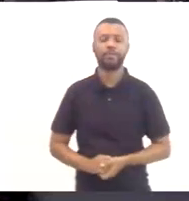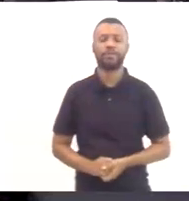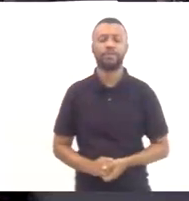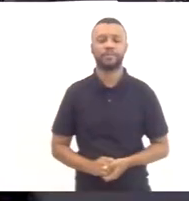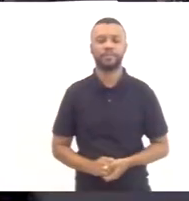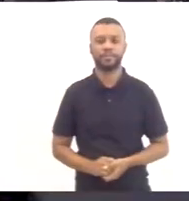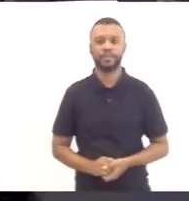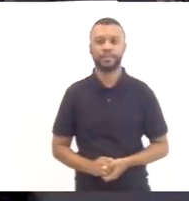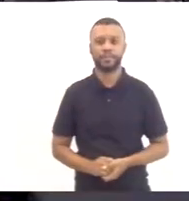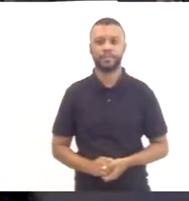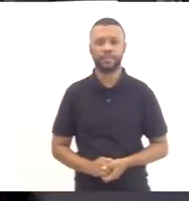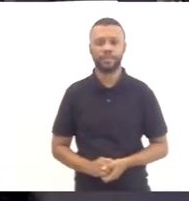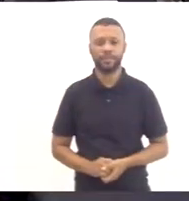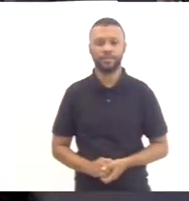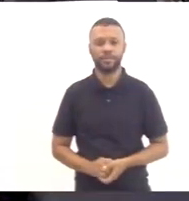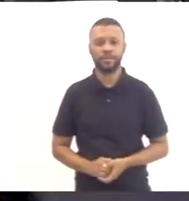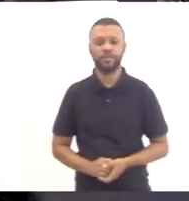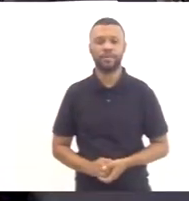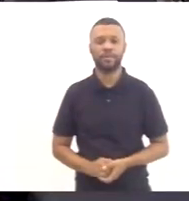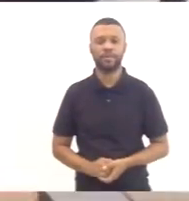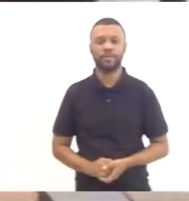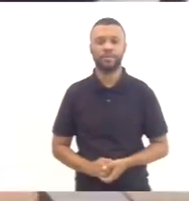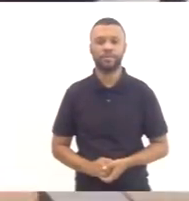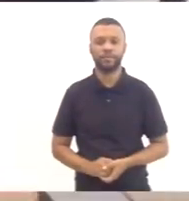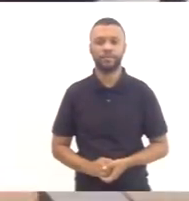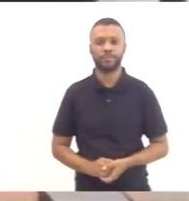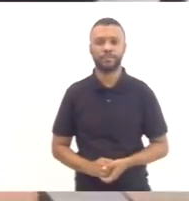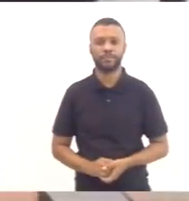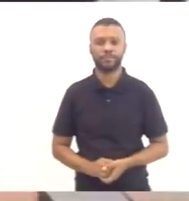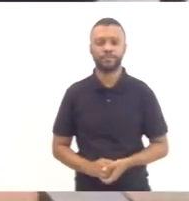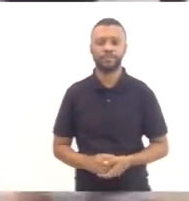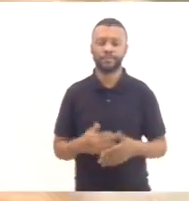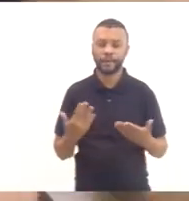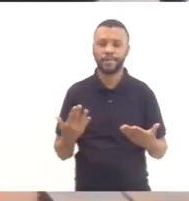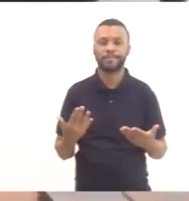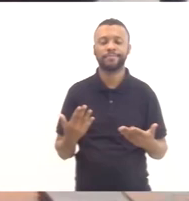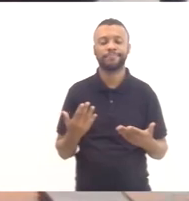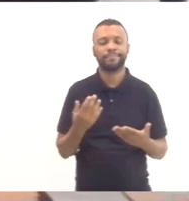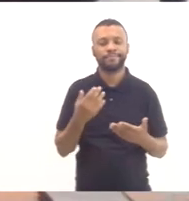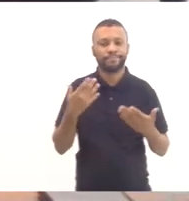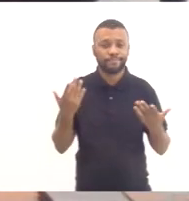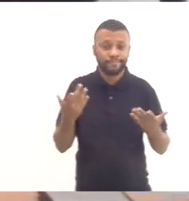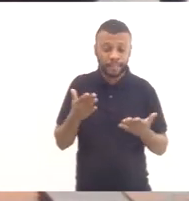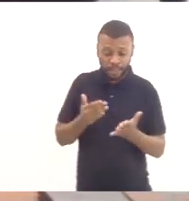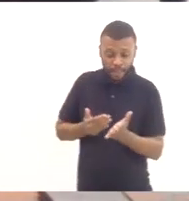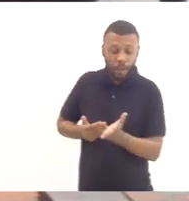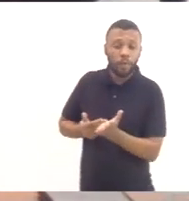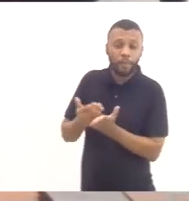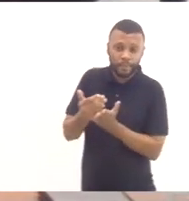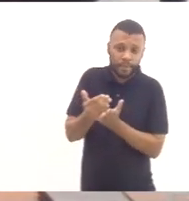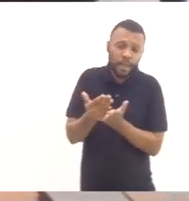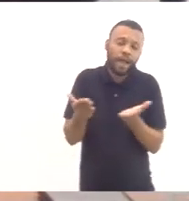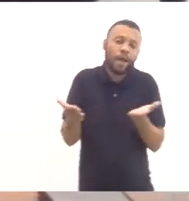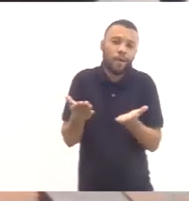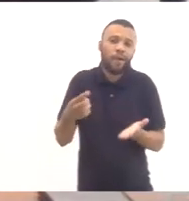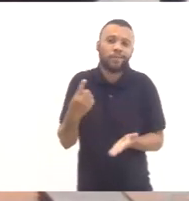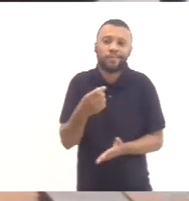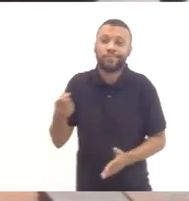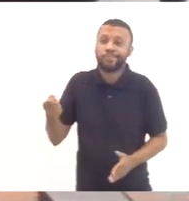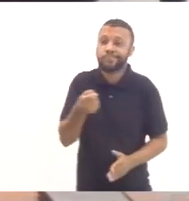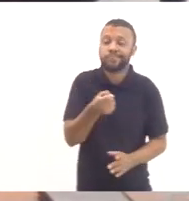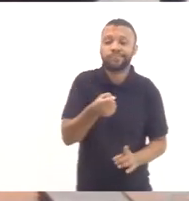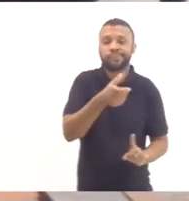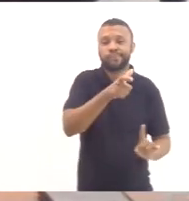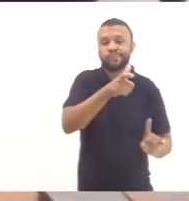e obrigado Andresa é para dar início nós vamos passar a palavra para